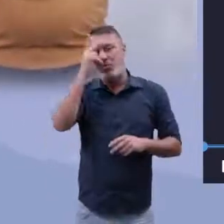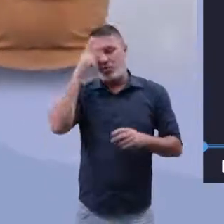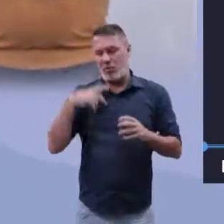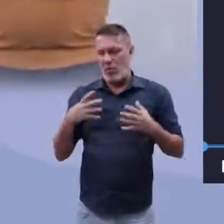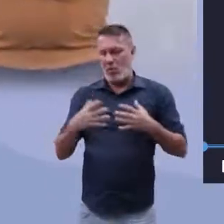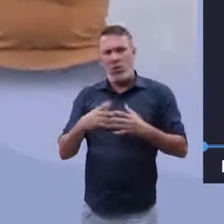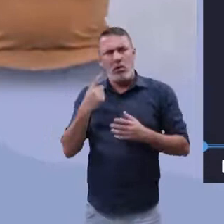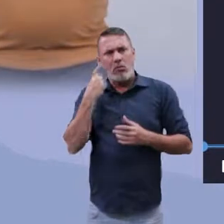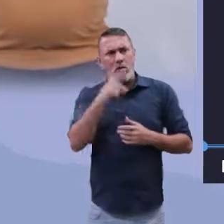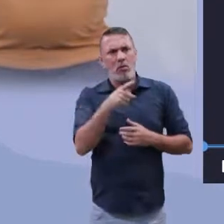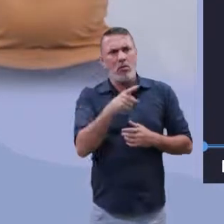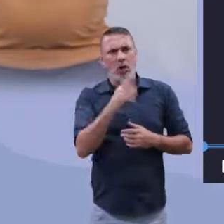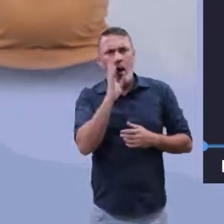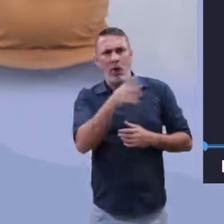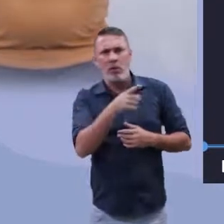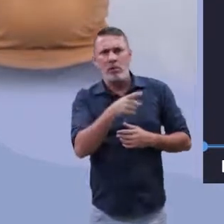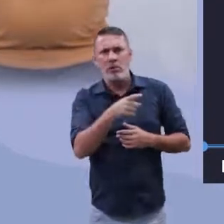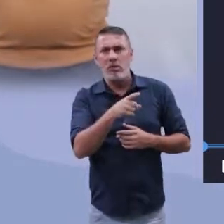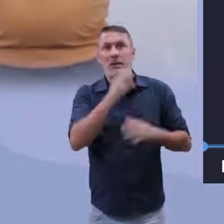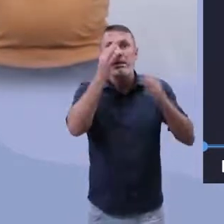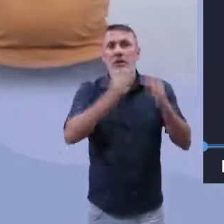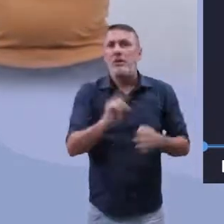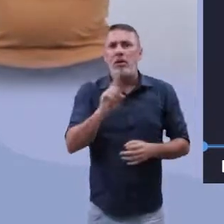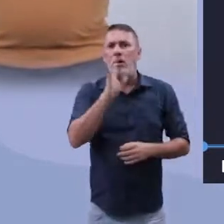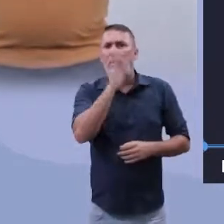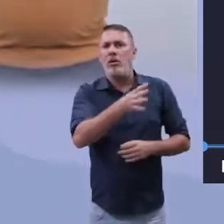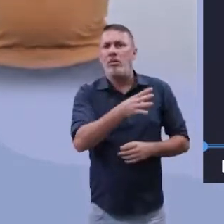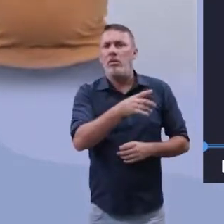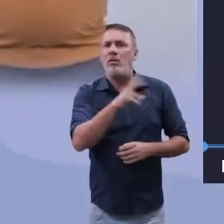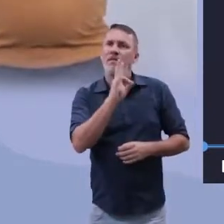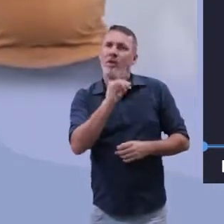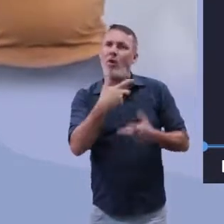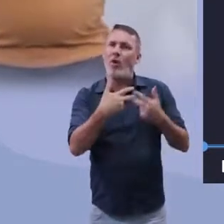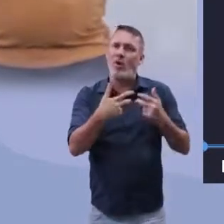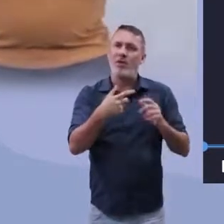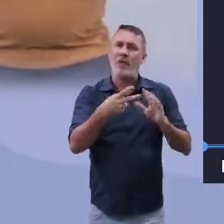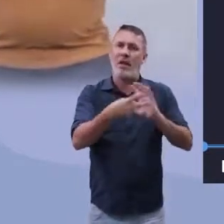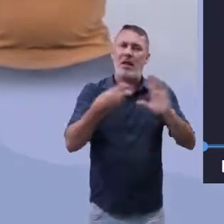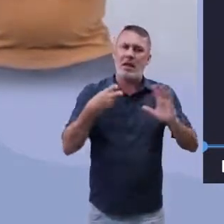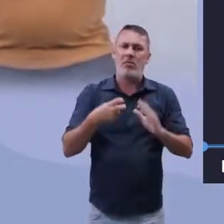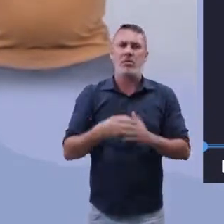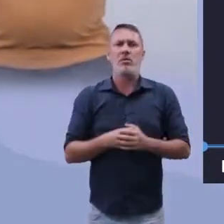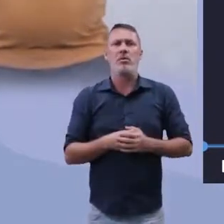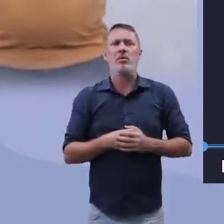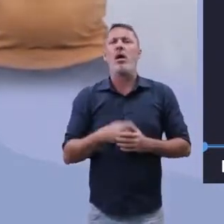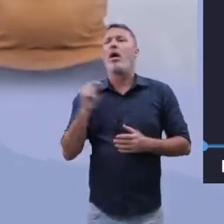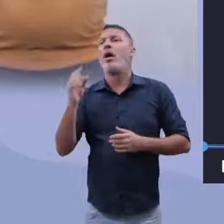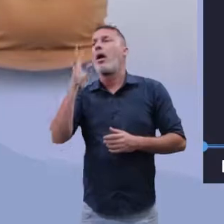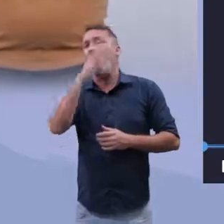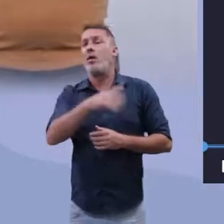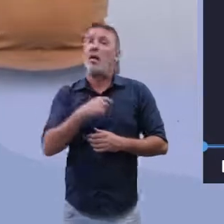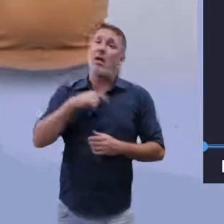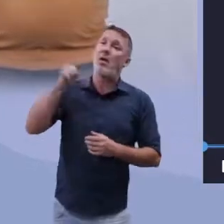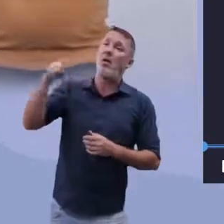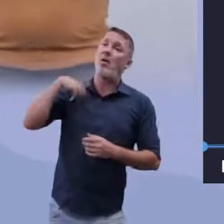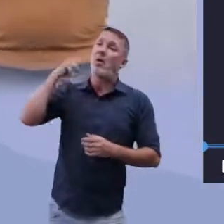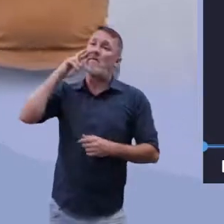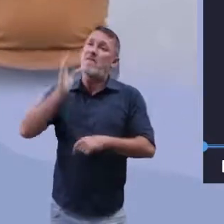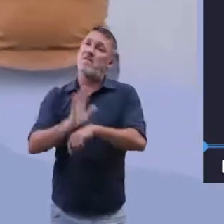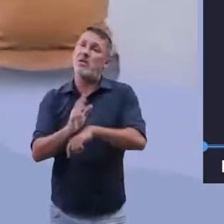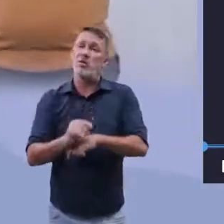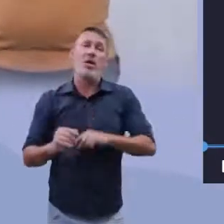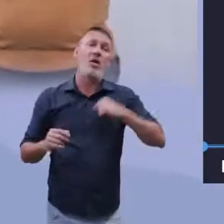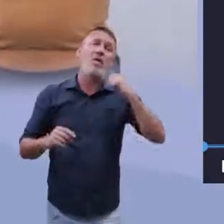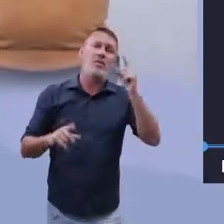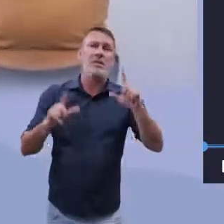aquele ali, ele, né, é um acusado de praticar determinado crime. Mas quem o acusou? Eu vi um